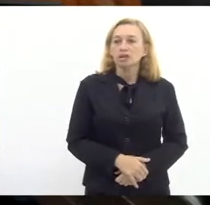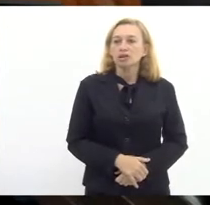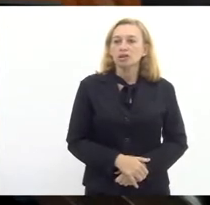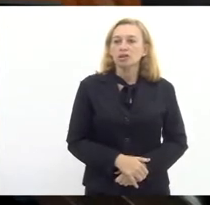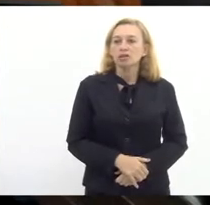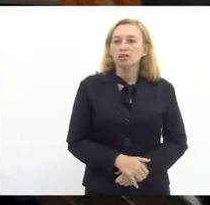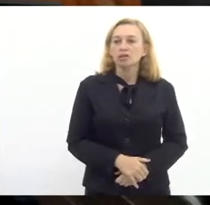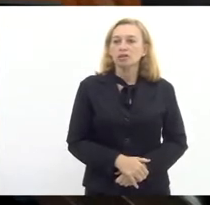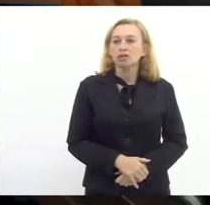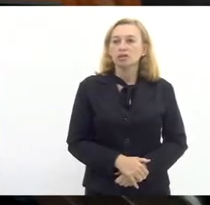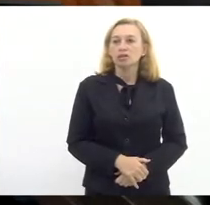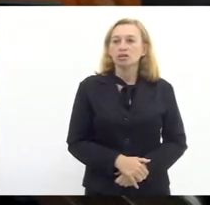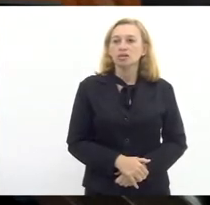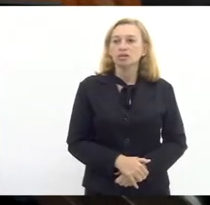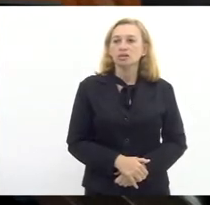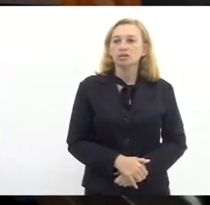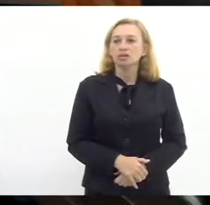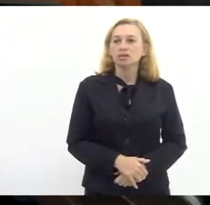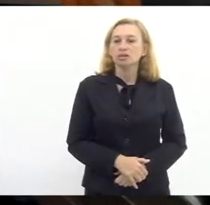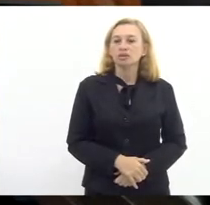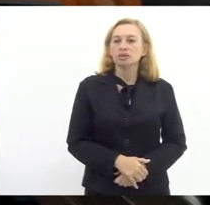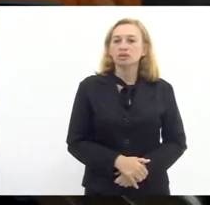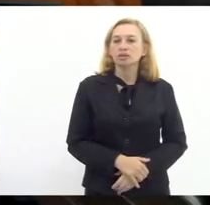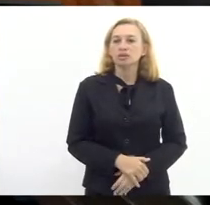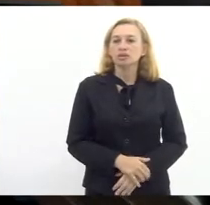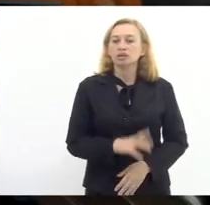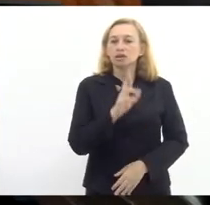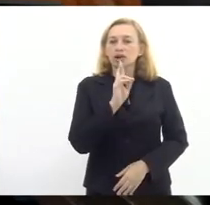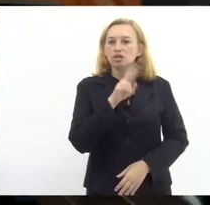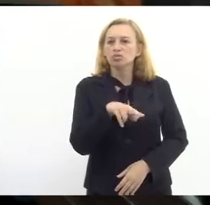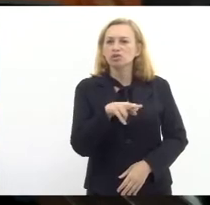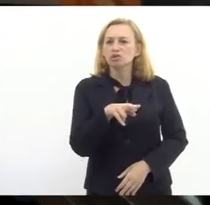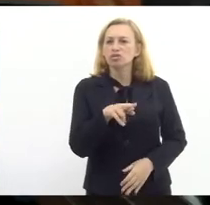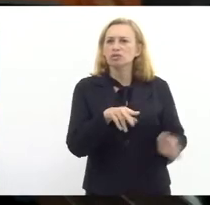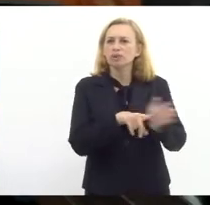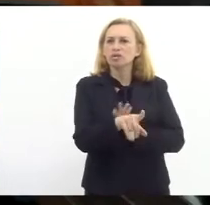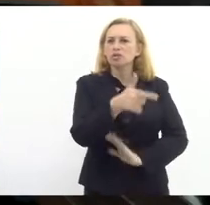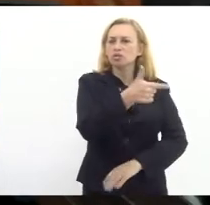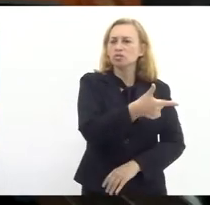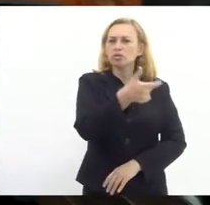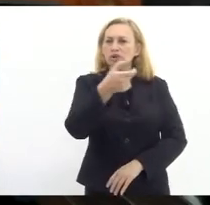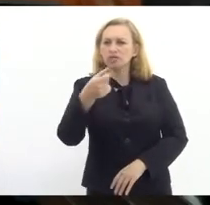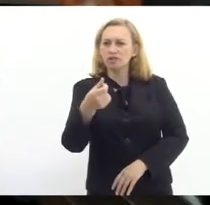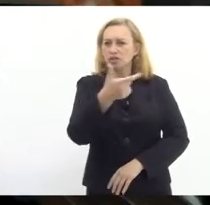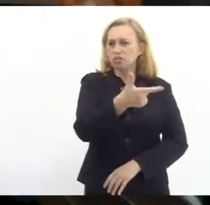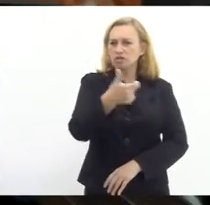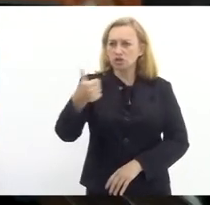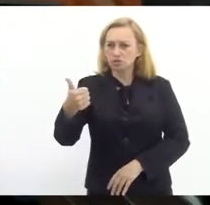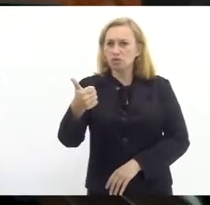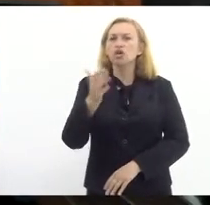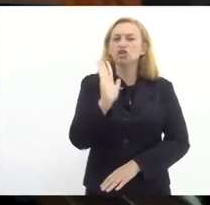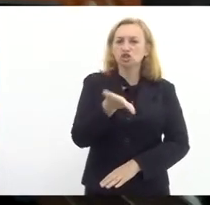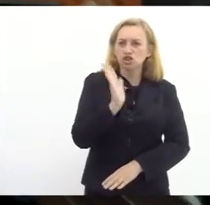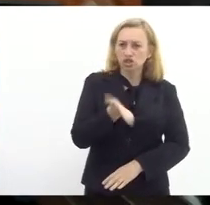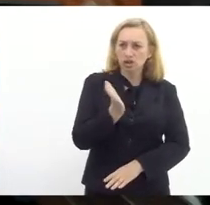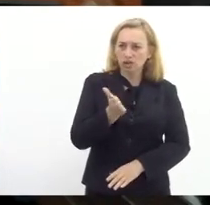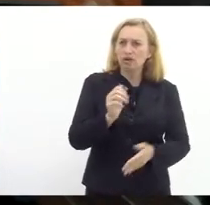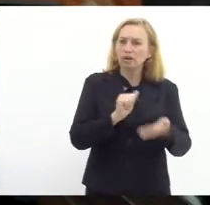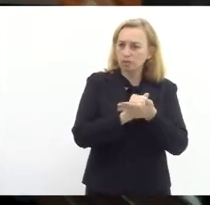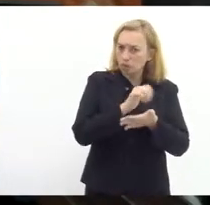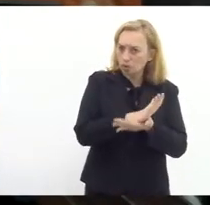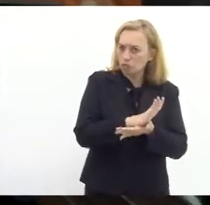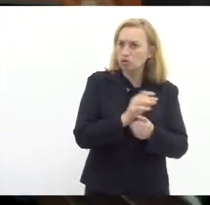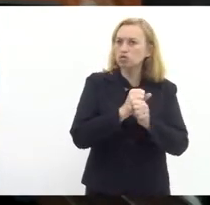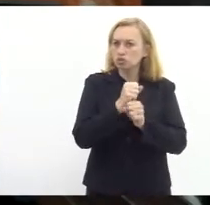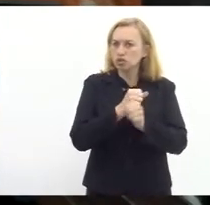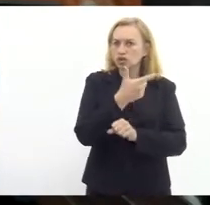questão das... Respondendo a minha pergunta, 2020 e 2021 ainda está ainda aguardando já análise. Foram aplicadas multas nos